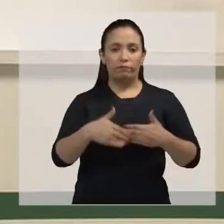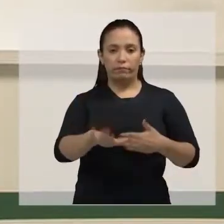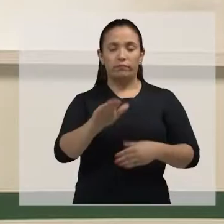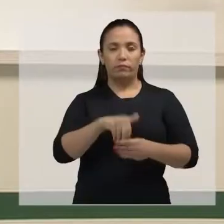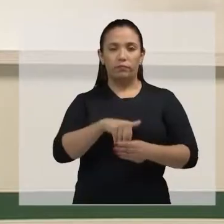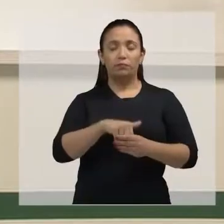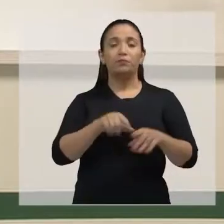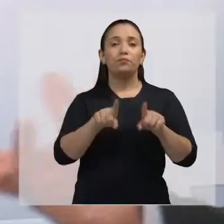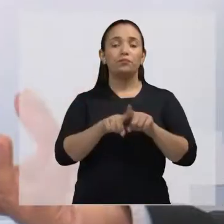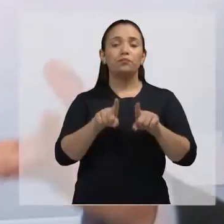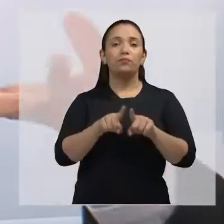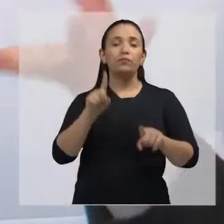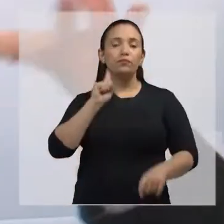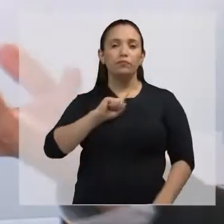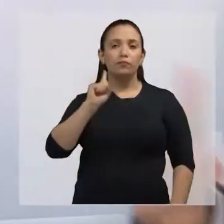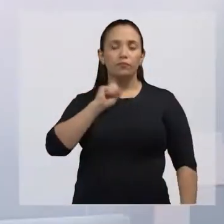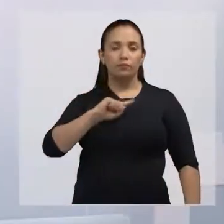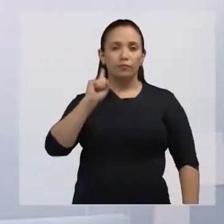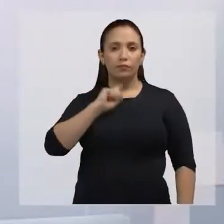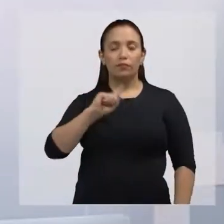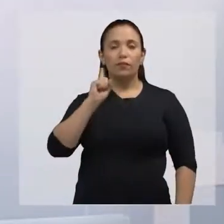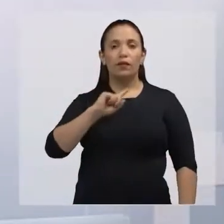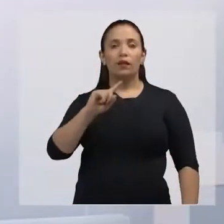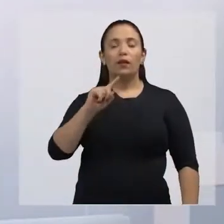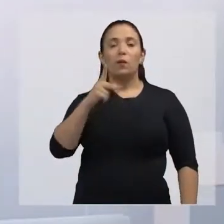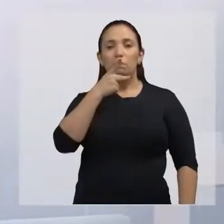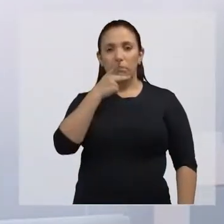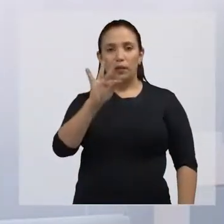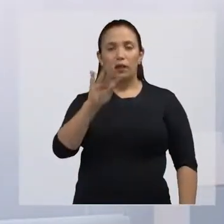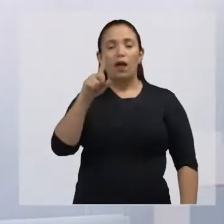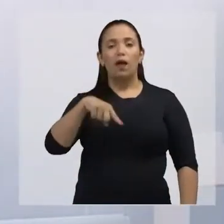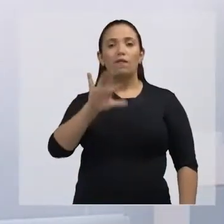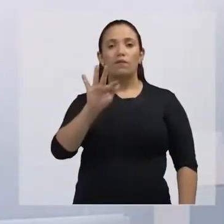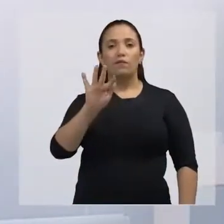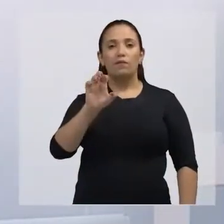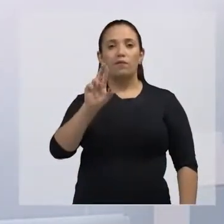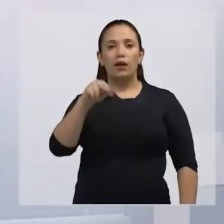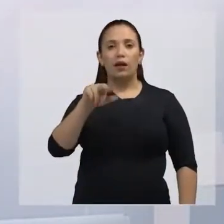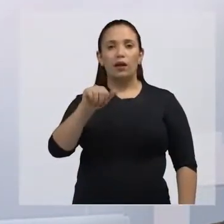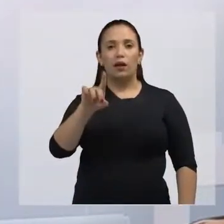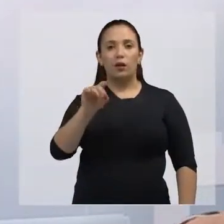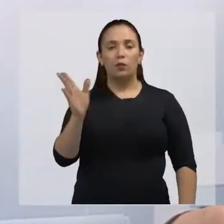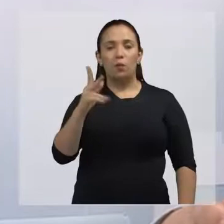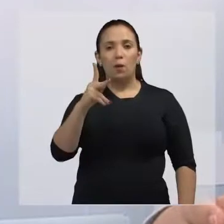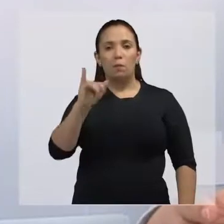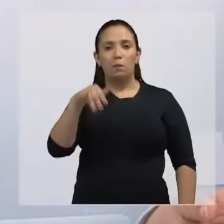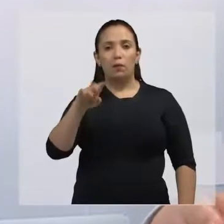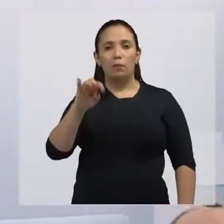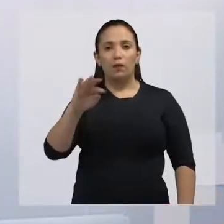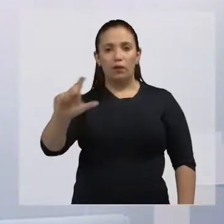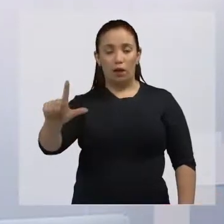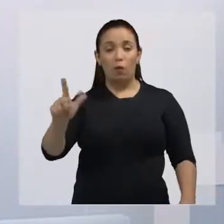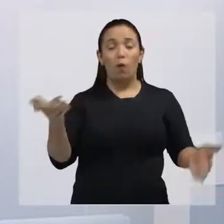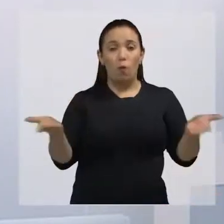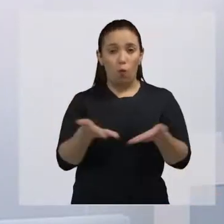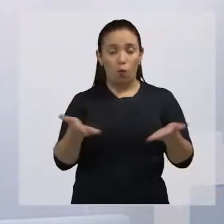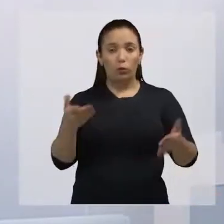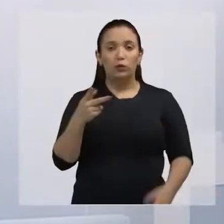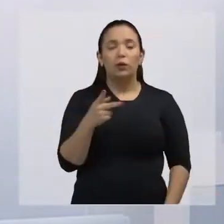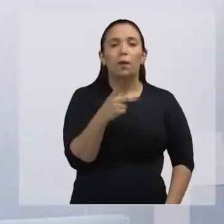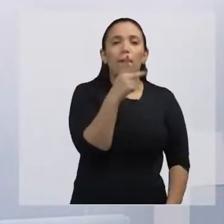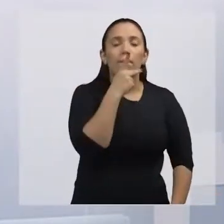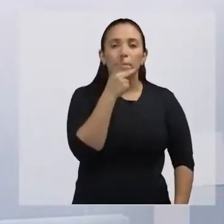no Minas Gerais, Fernando Pimentel. Do PT também. Quer dizer, existe hoje dentro do PT um